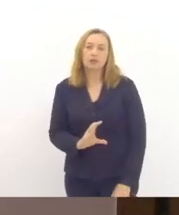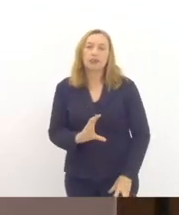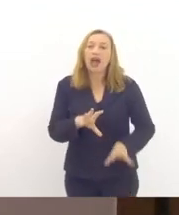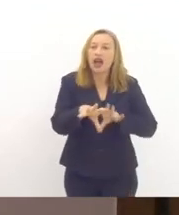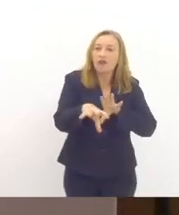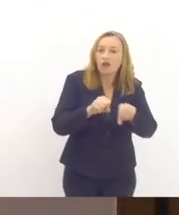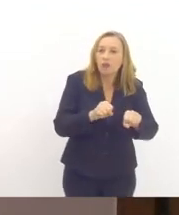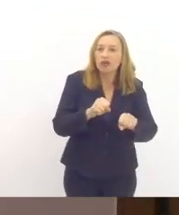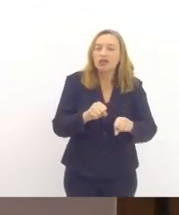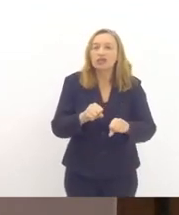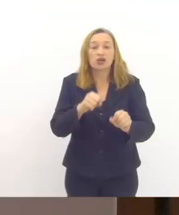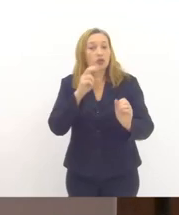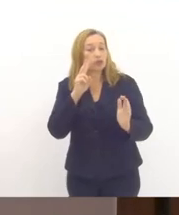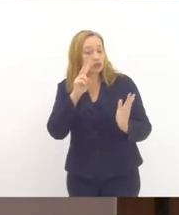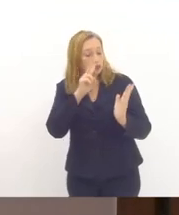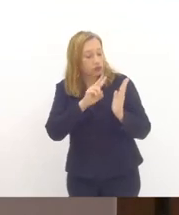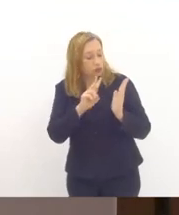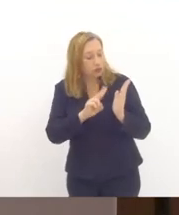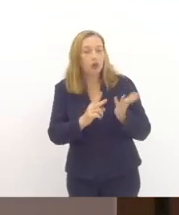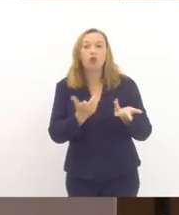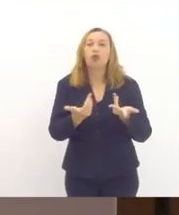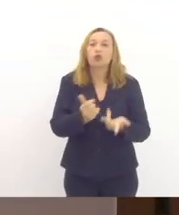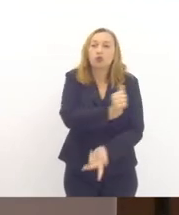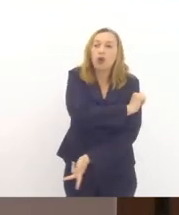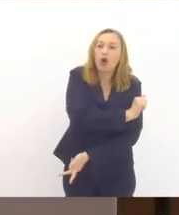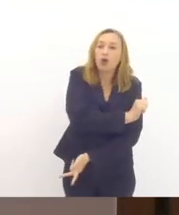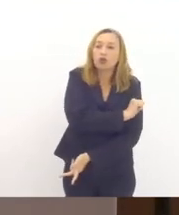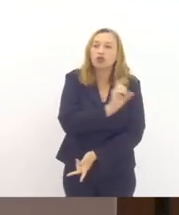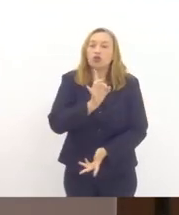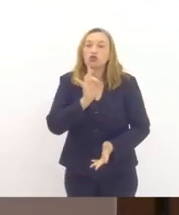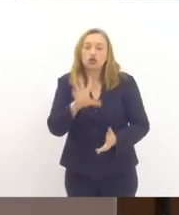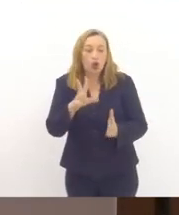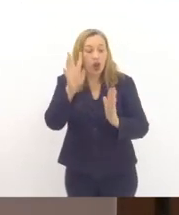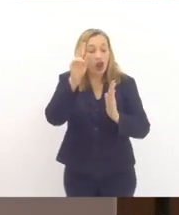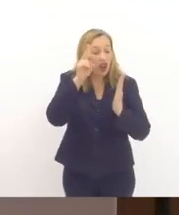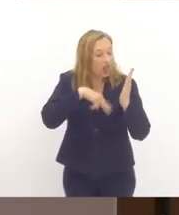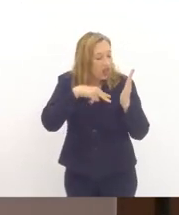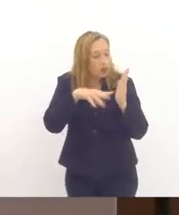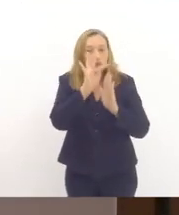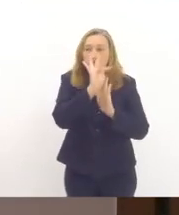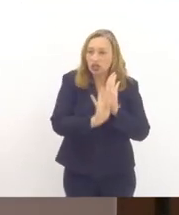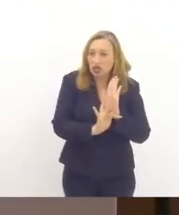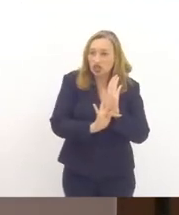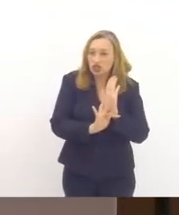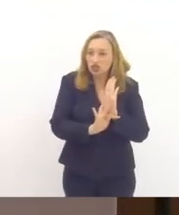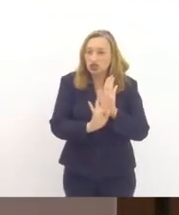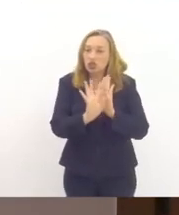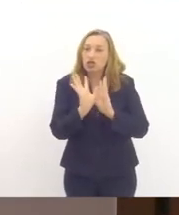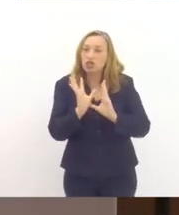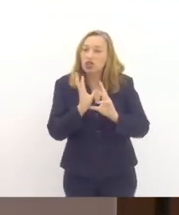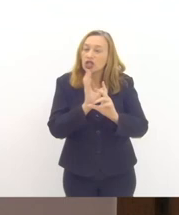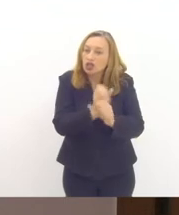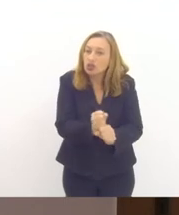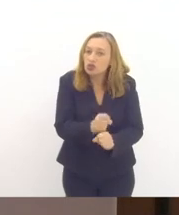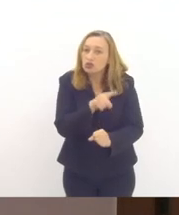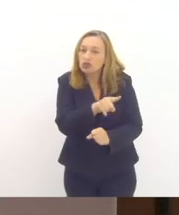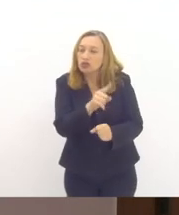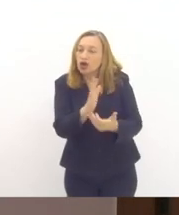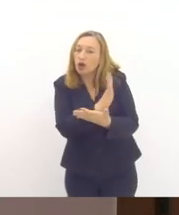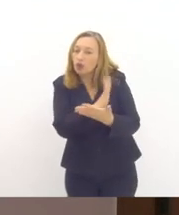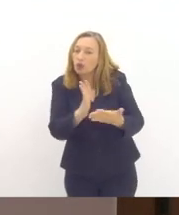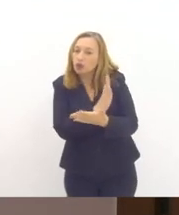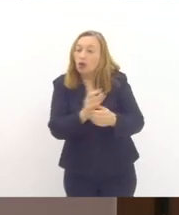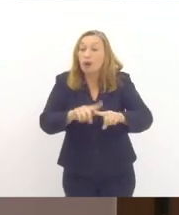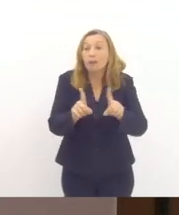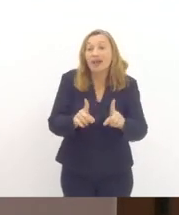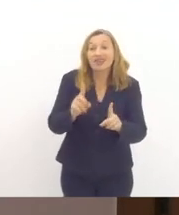formação desse leitor que não apenas lê o texto e reduz dali, vamos dizer assim, alguns itens, mas